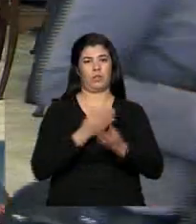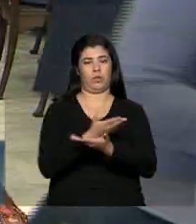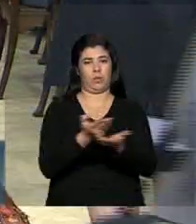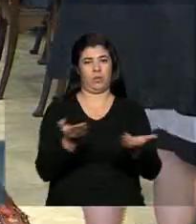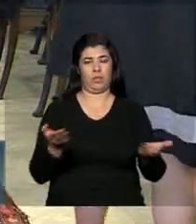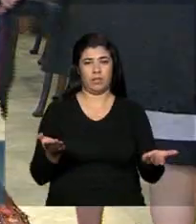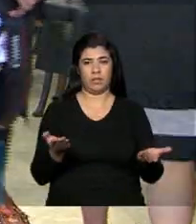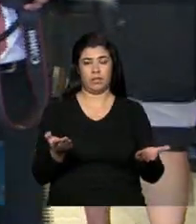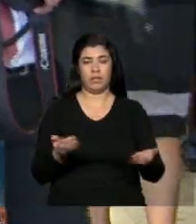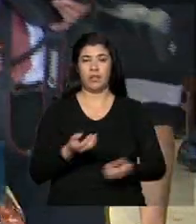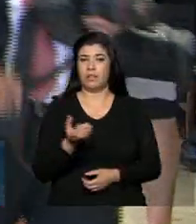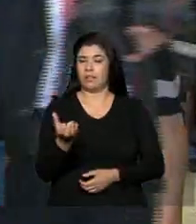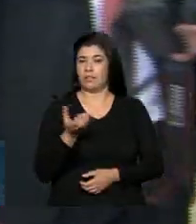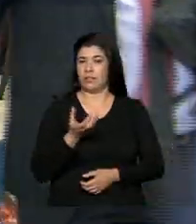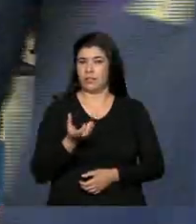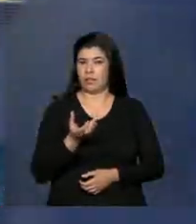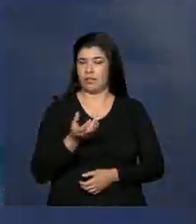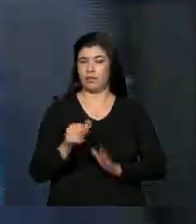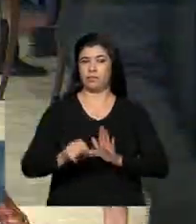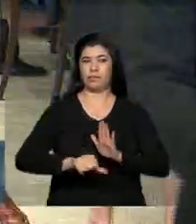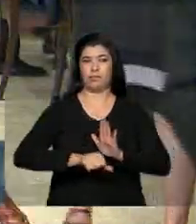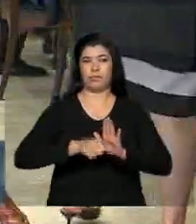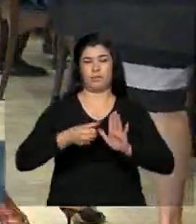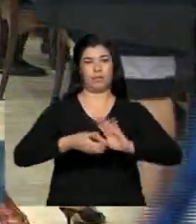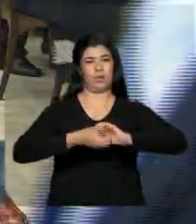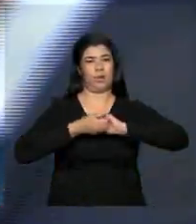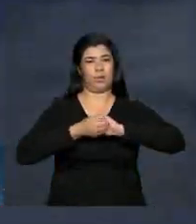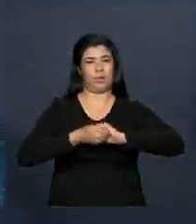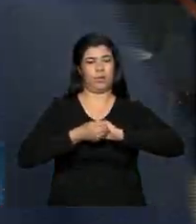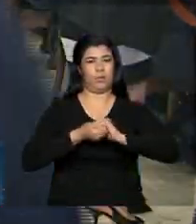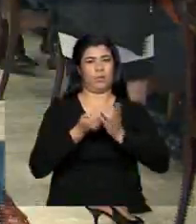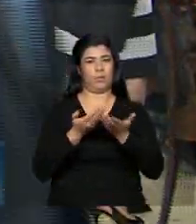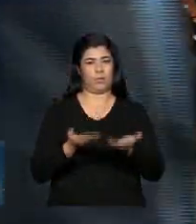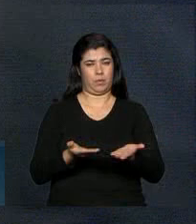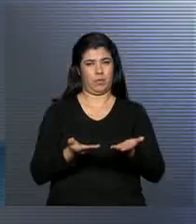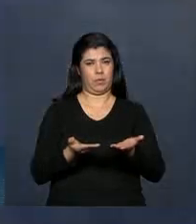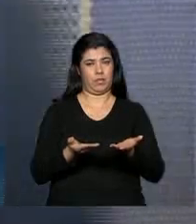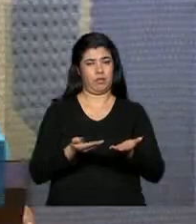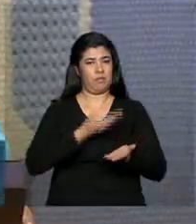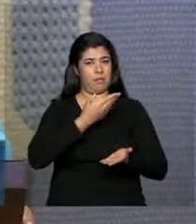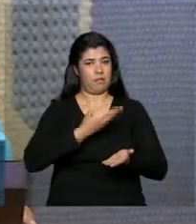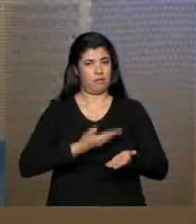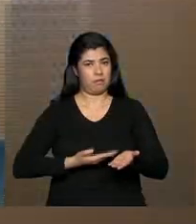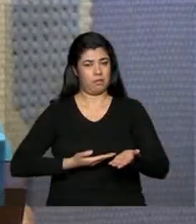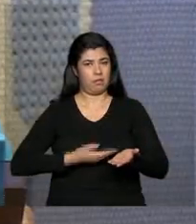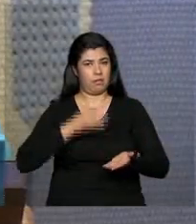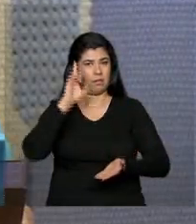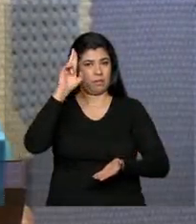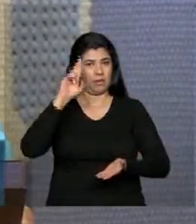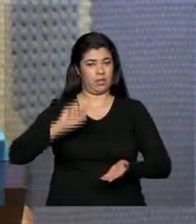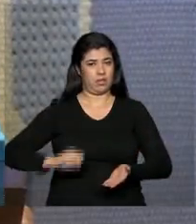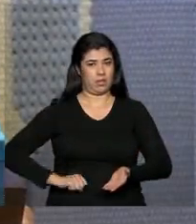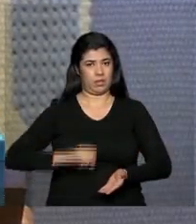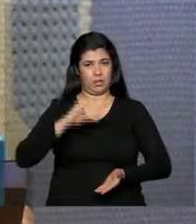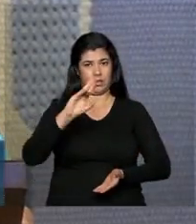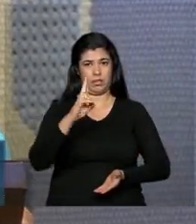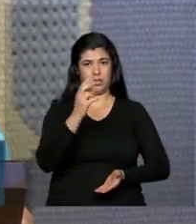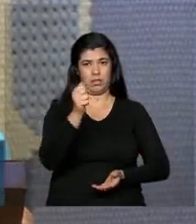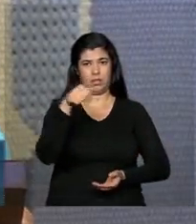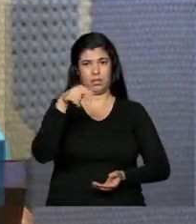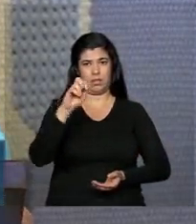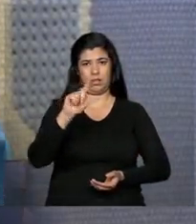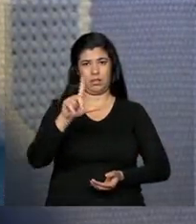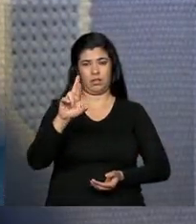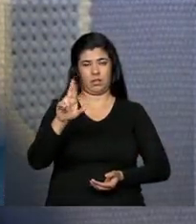Eu gostaria de cumprimentar a querida chanceler Angela